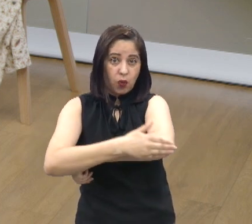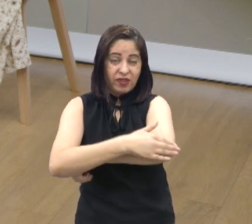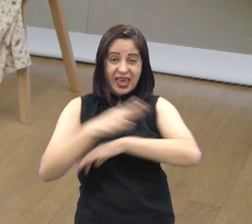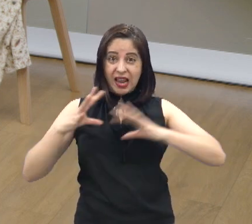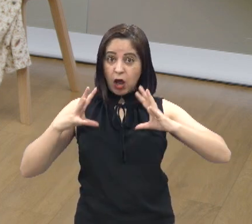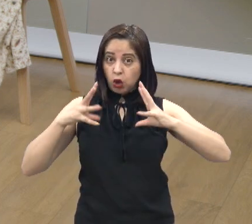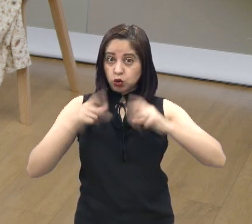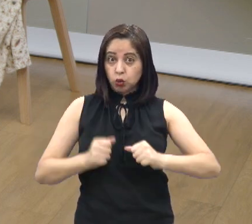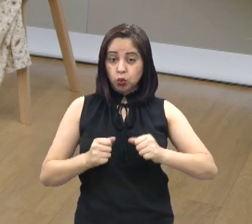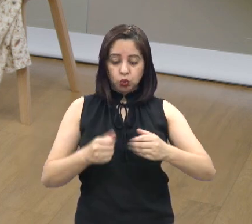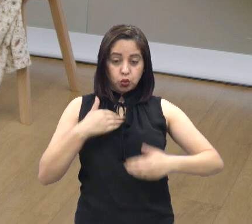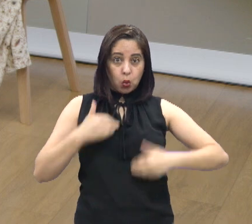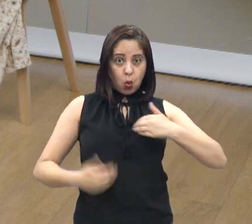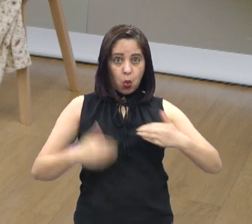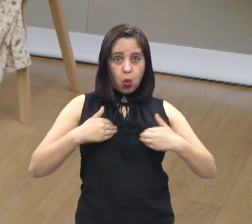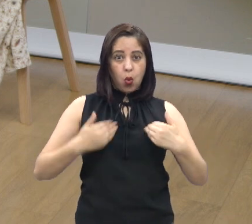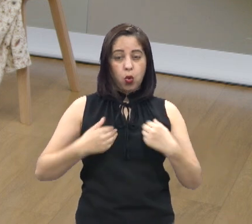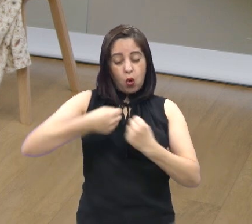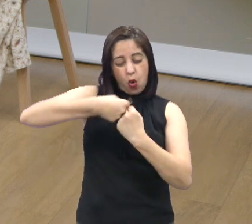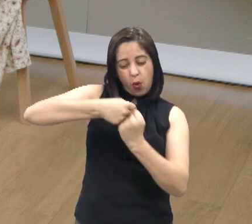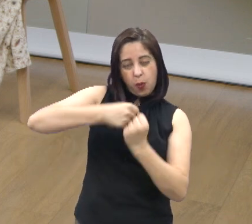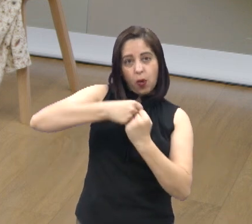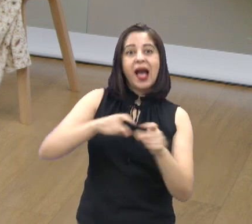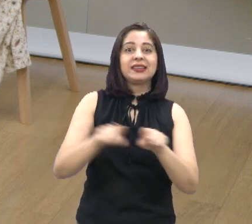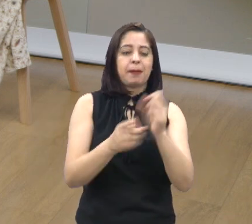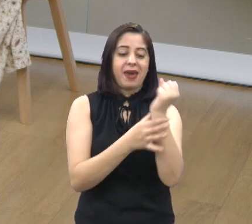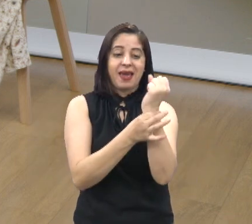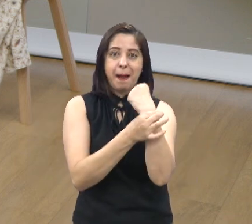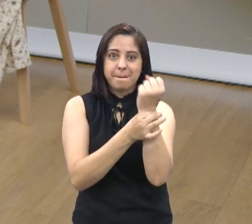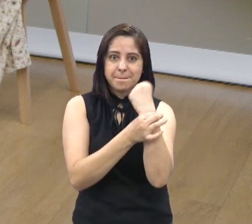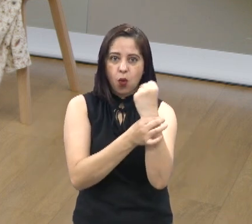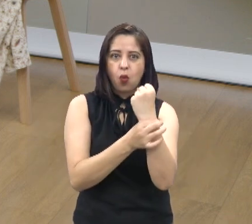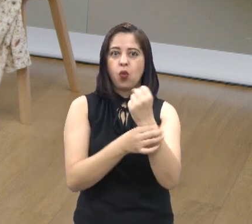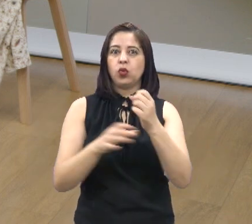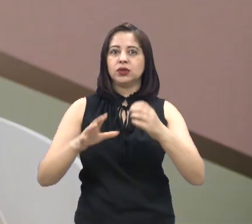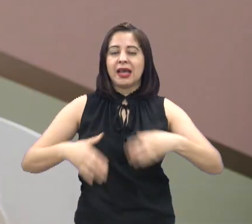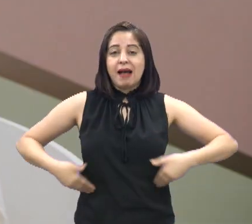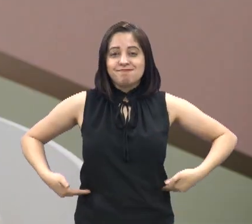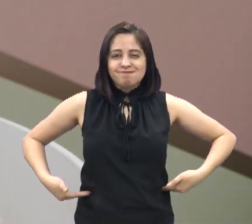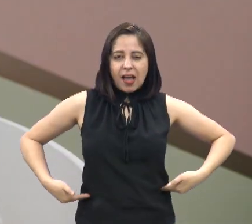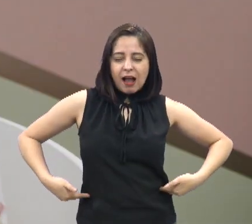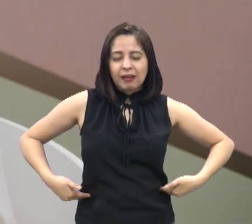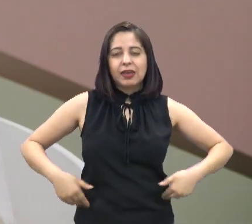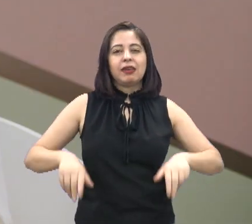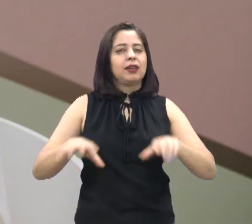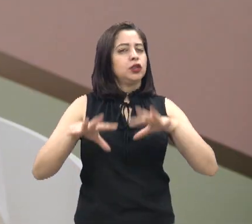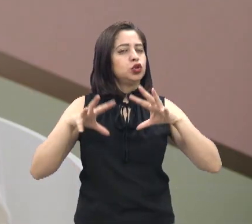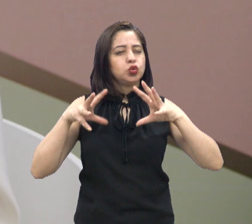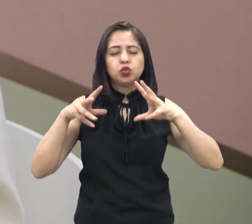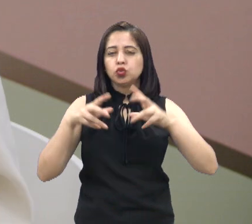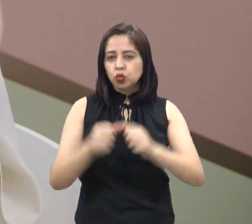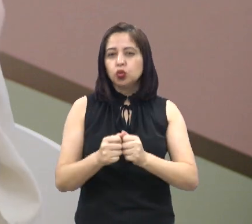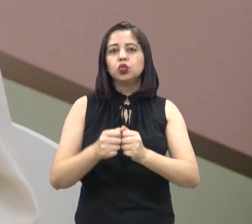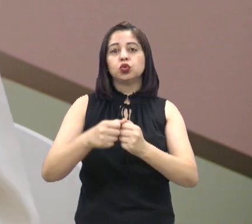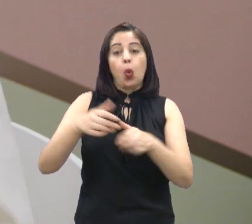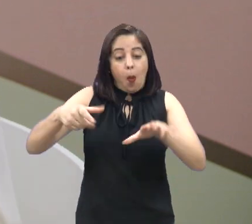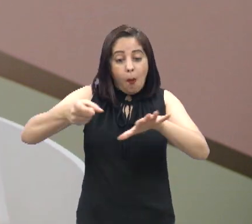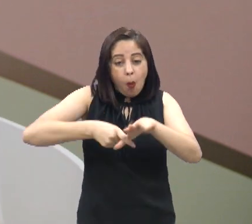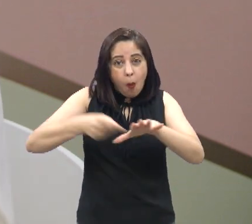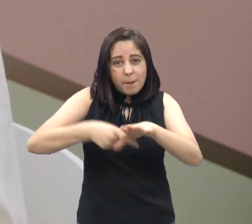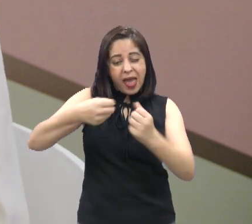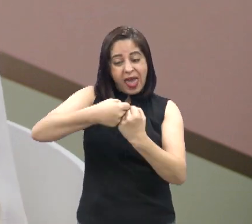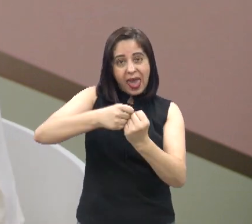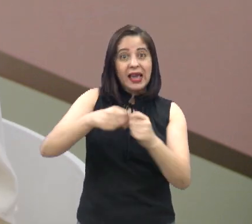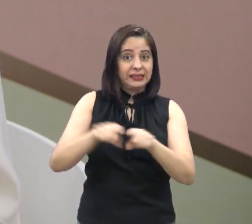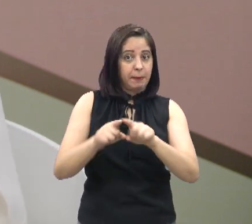assim. Vamos falar das juntas, né? Punhos, né? As mãos, joelho, quadril, tornozelos, as articulações dos pés, ombros também,